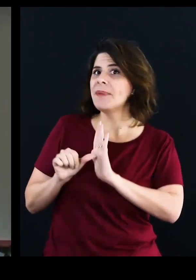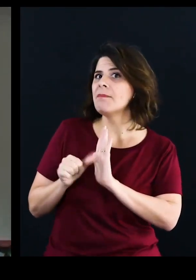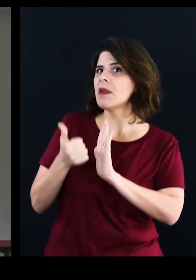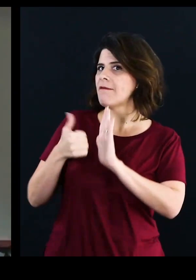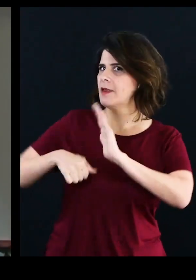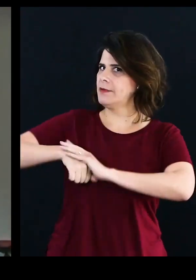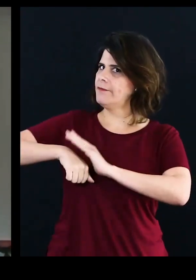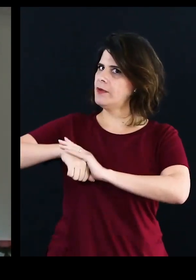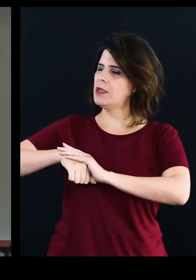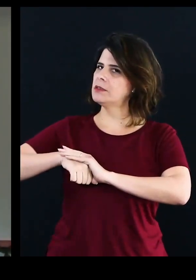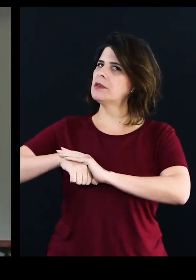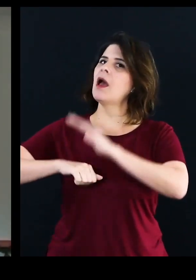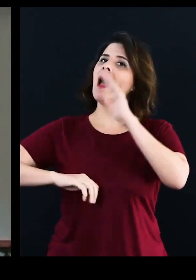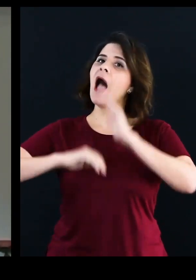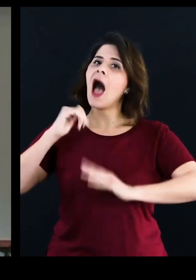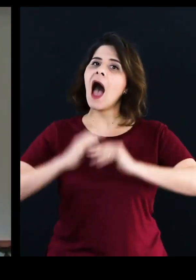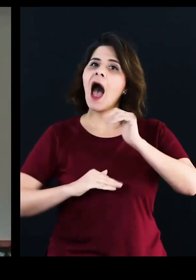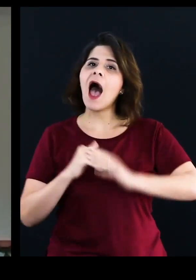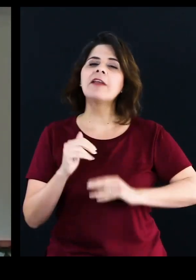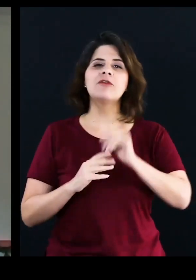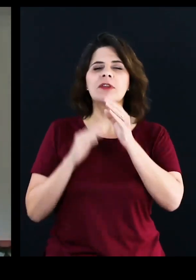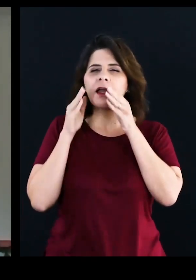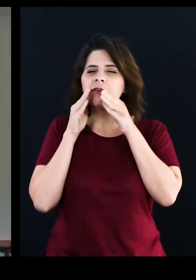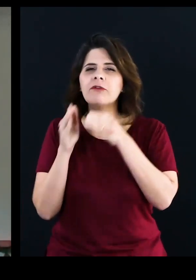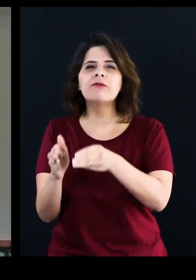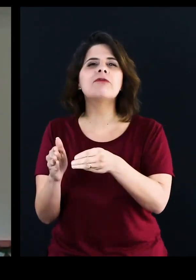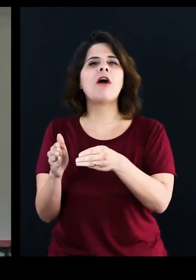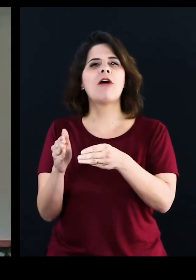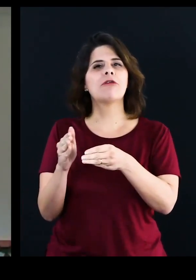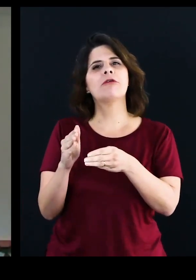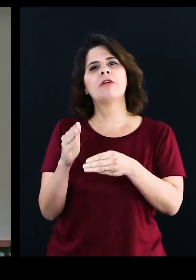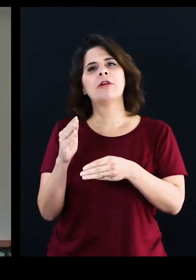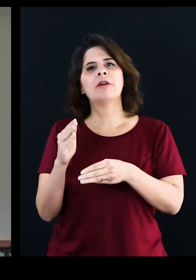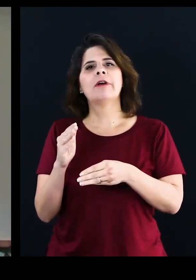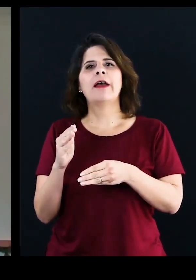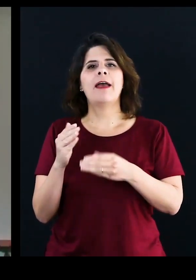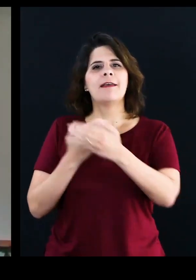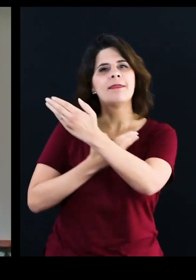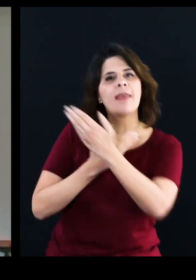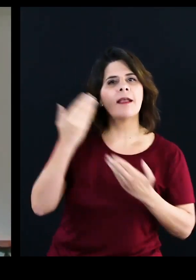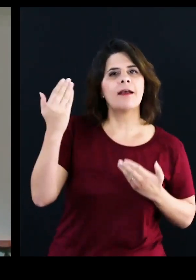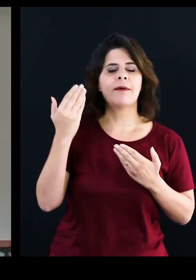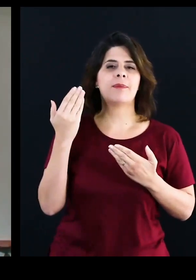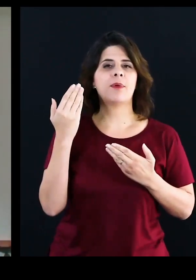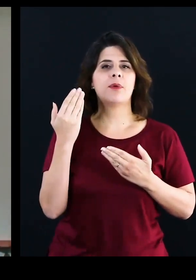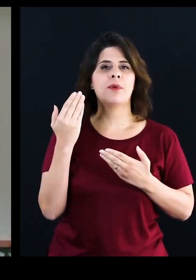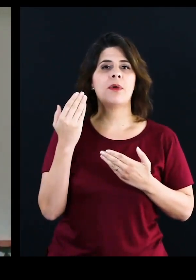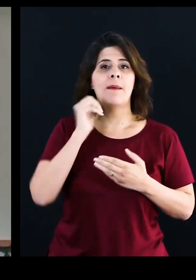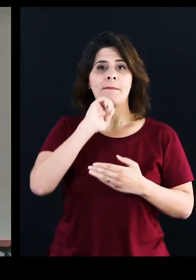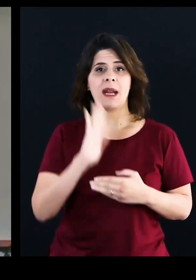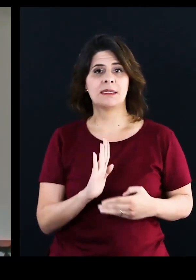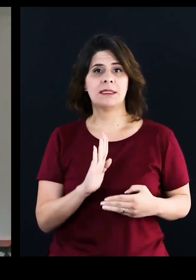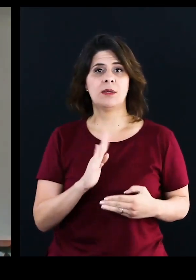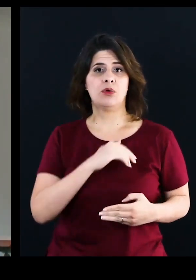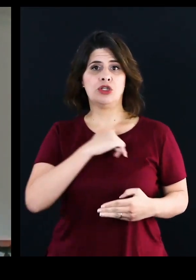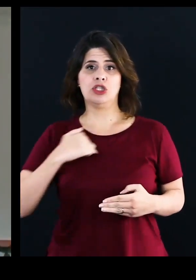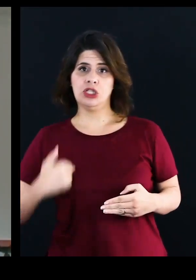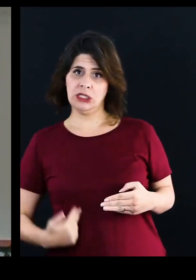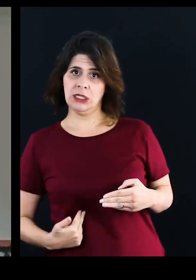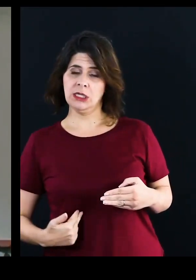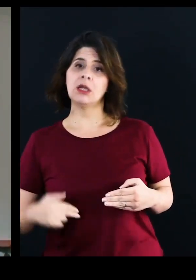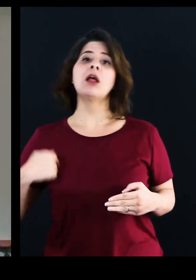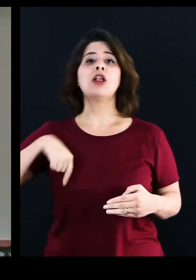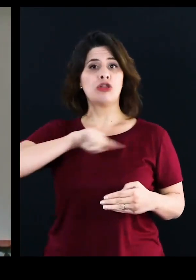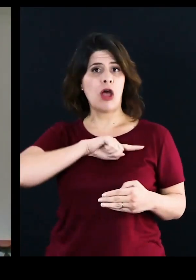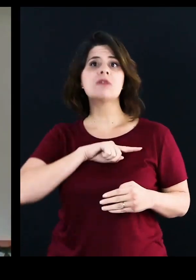de atividades de intercâmbio cultural Brasil-China, que é uma iniciativa que nós tomamos, nós vamos fazê-la totalmente